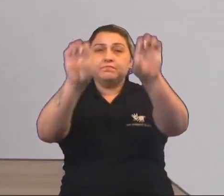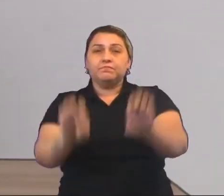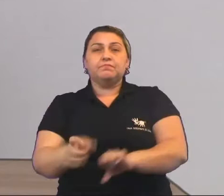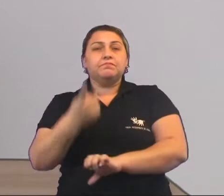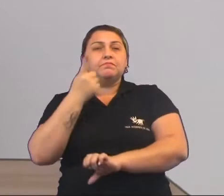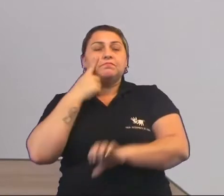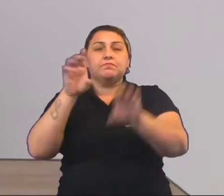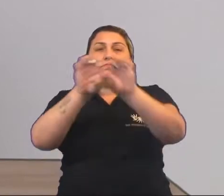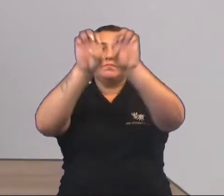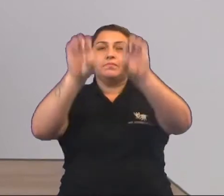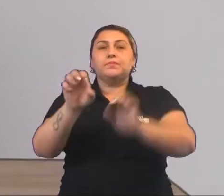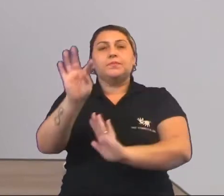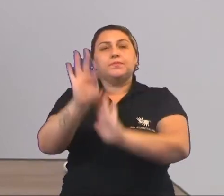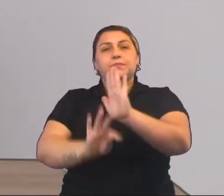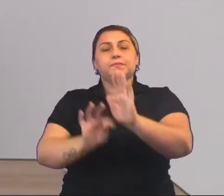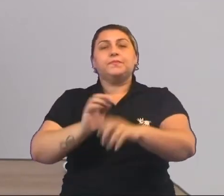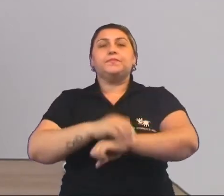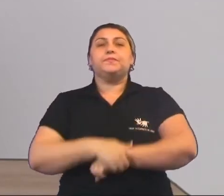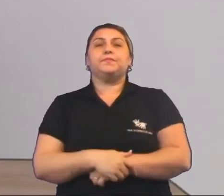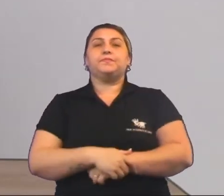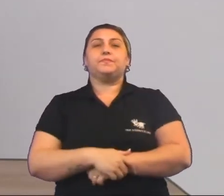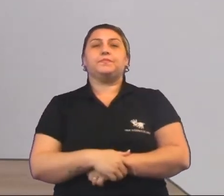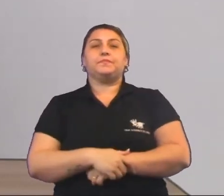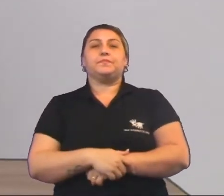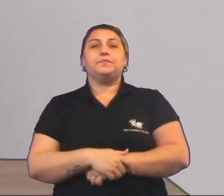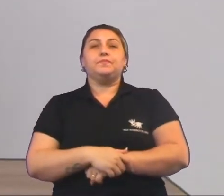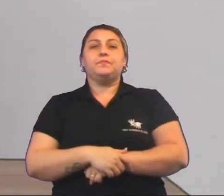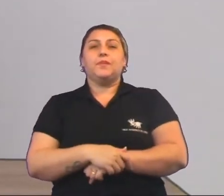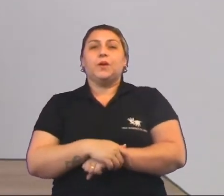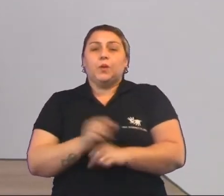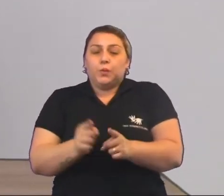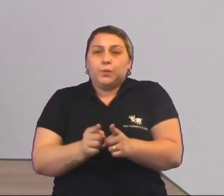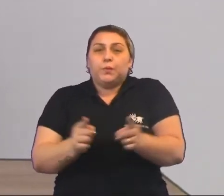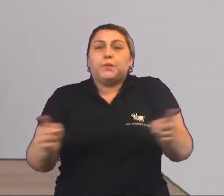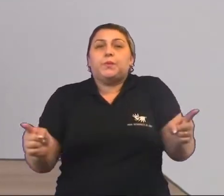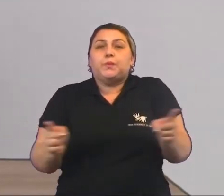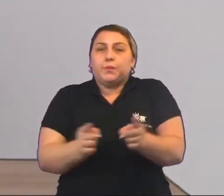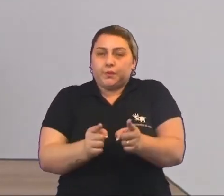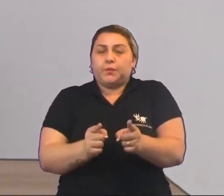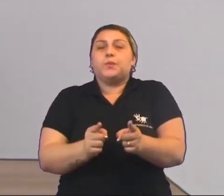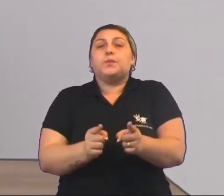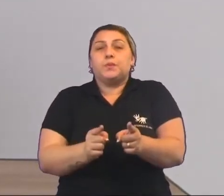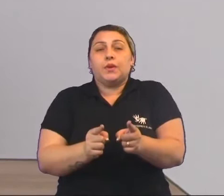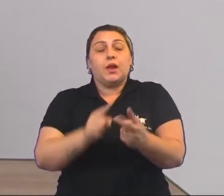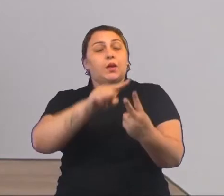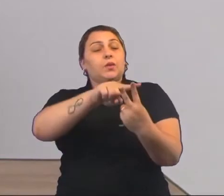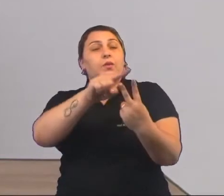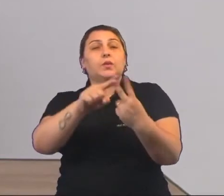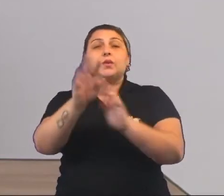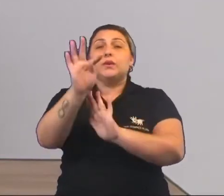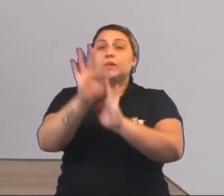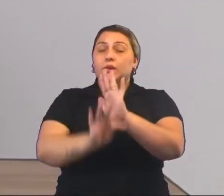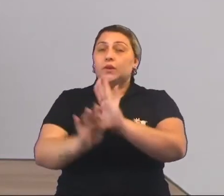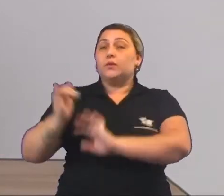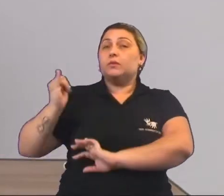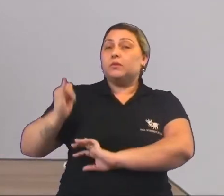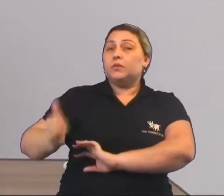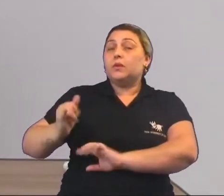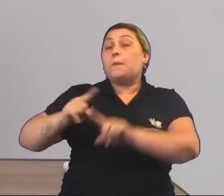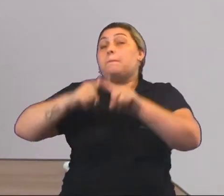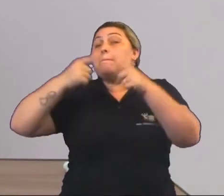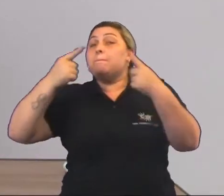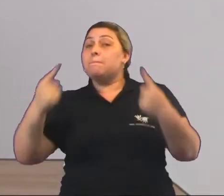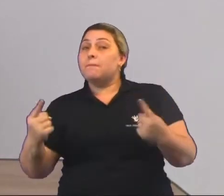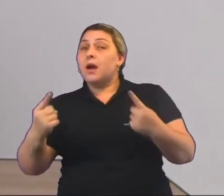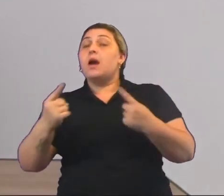para a estrutura do texto? O tamanho, é isso mesmo, turma. São dois textos narrativos, porém